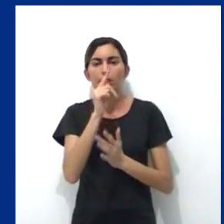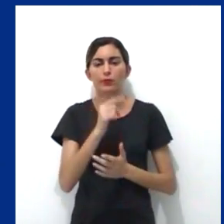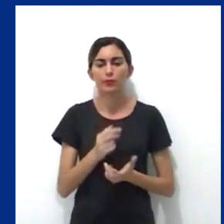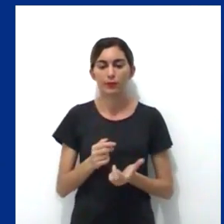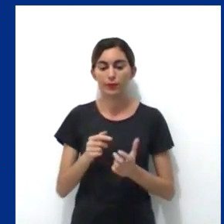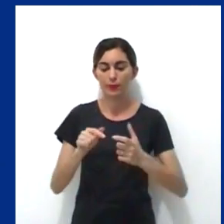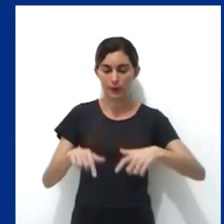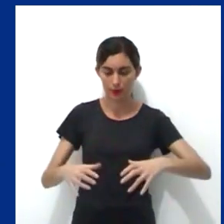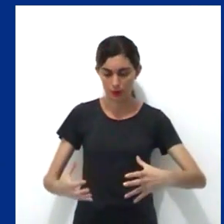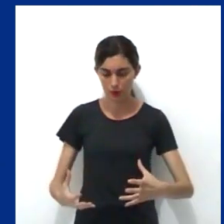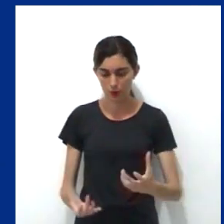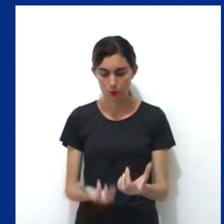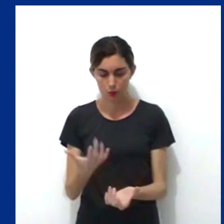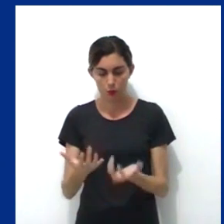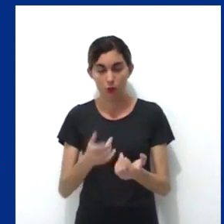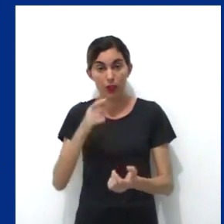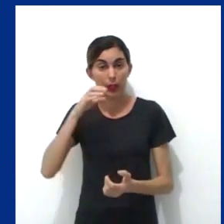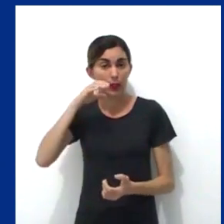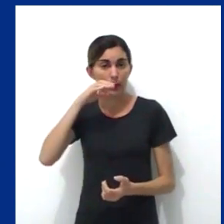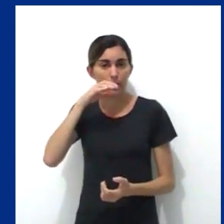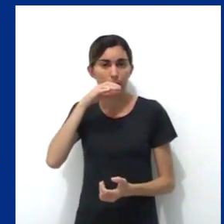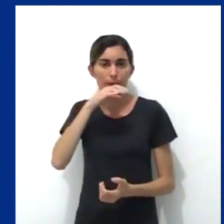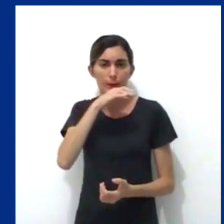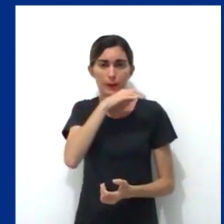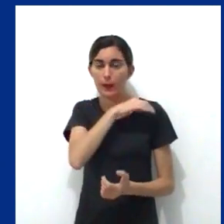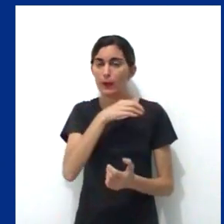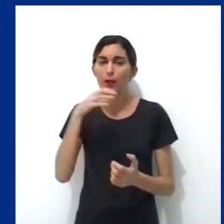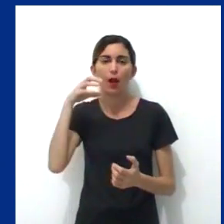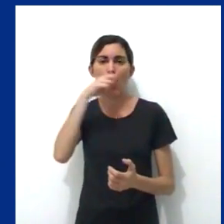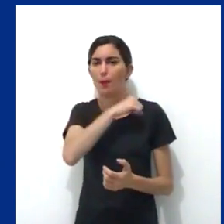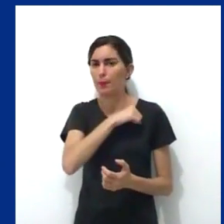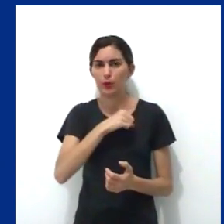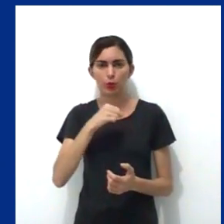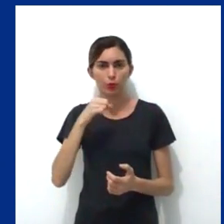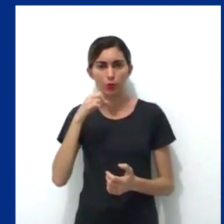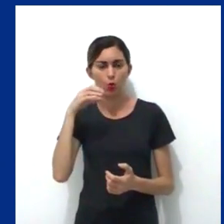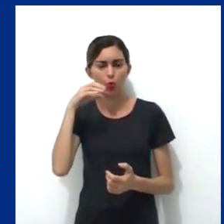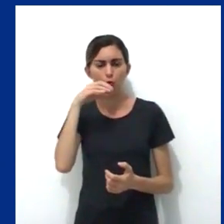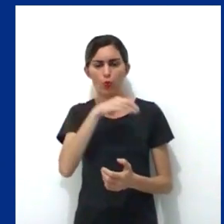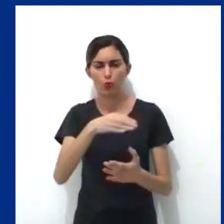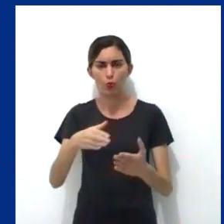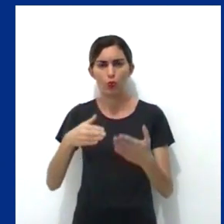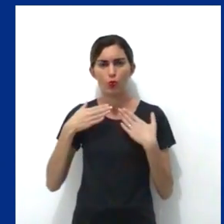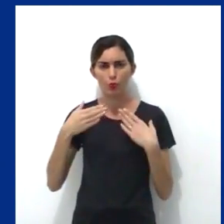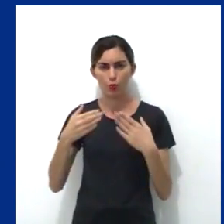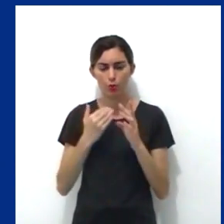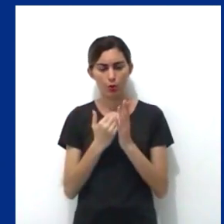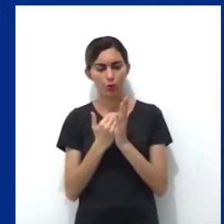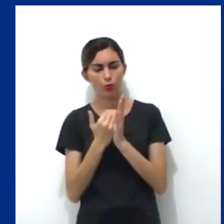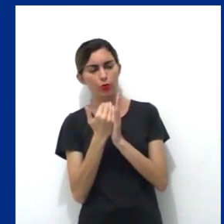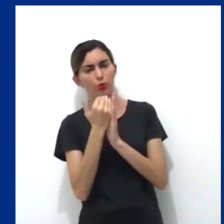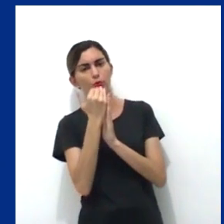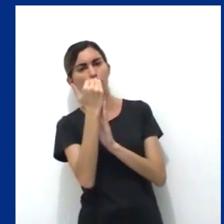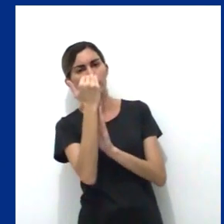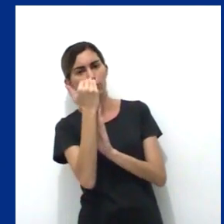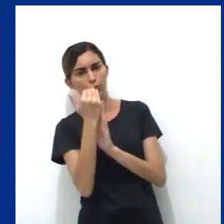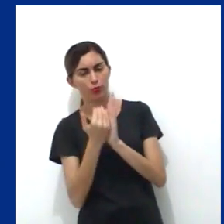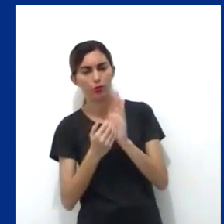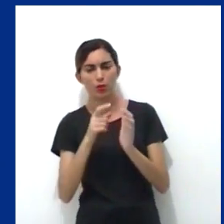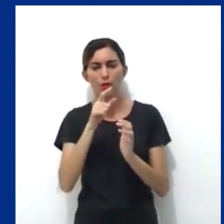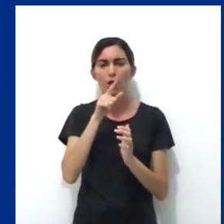esse processo de convecção. Então veja aí que tem o desenho de uma panela fervendo.